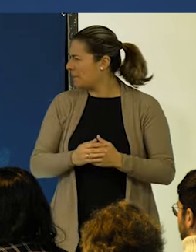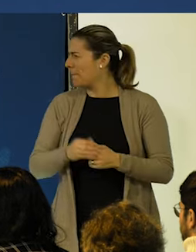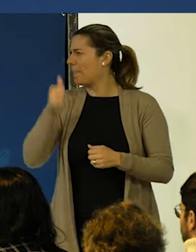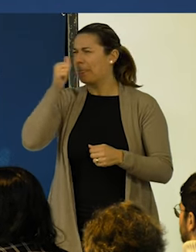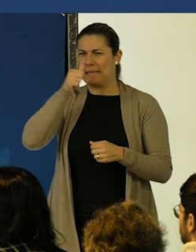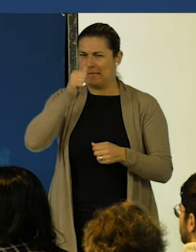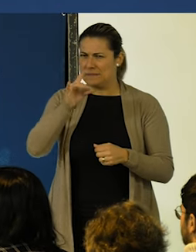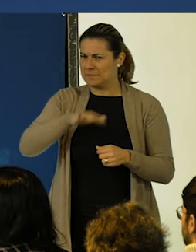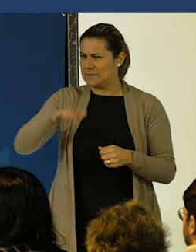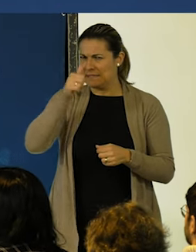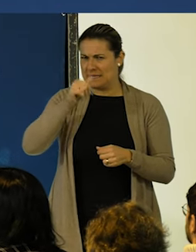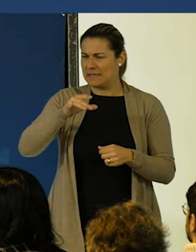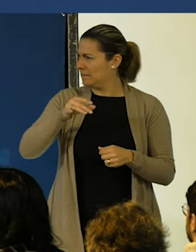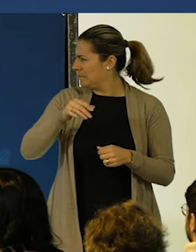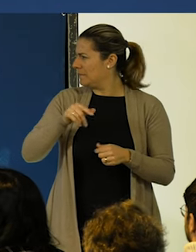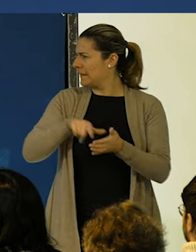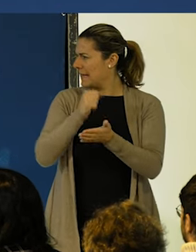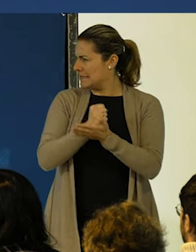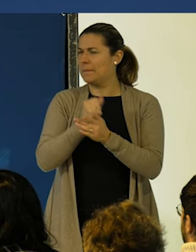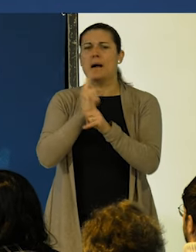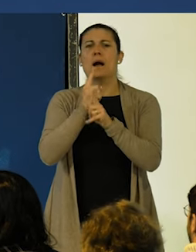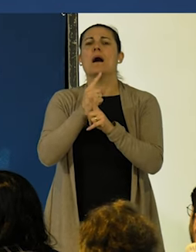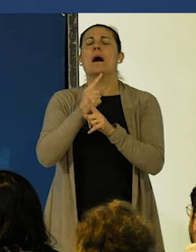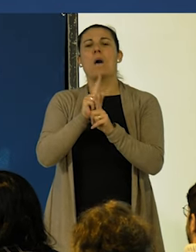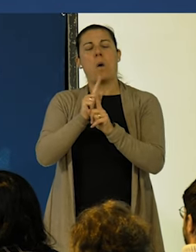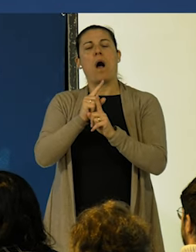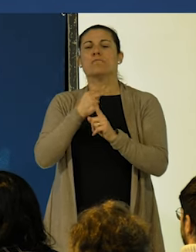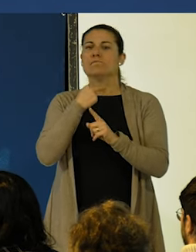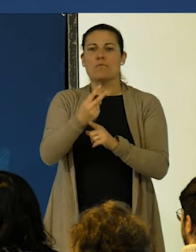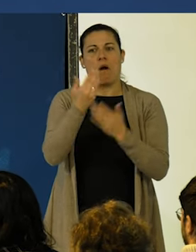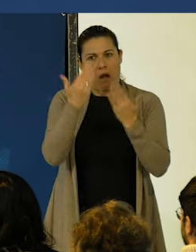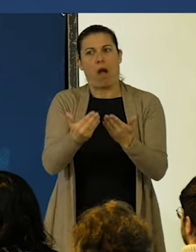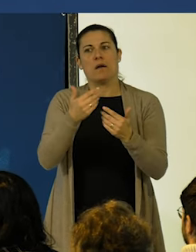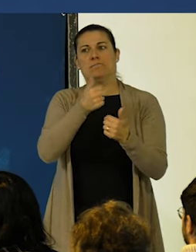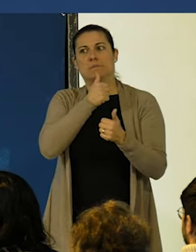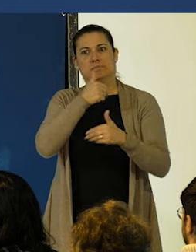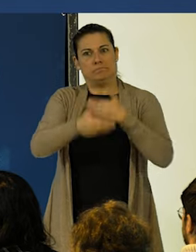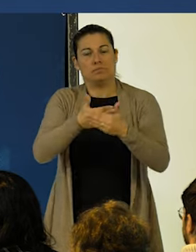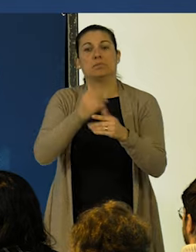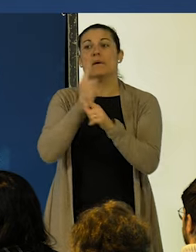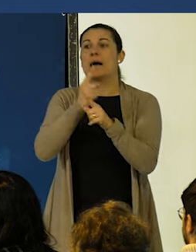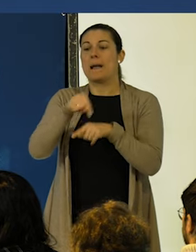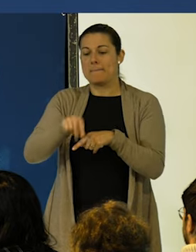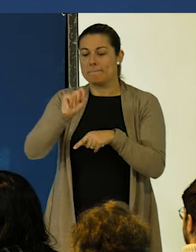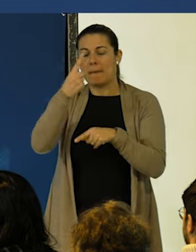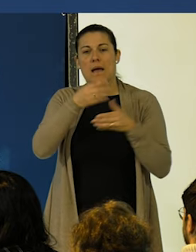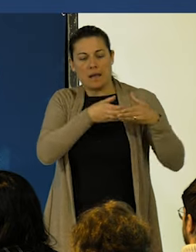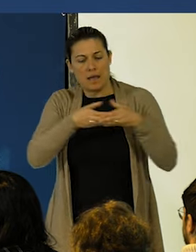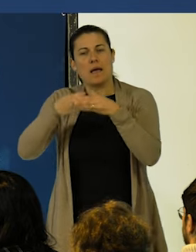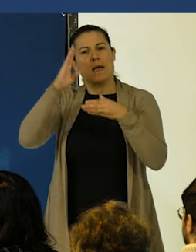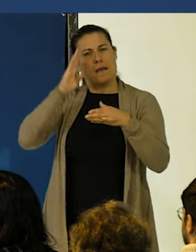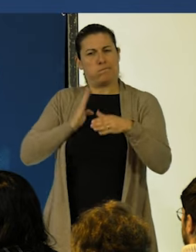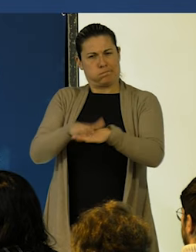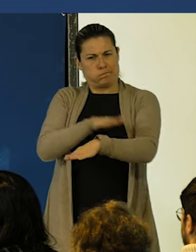Santarém teve sempre uma voz decisiva na democracia desde que aqui partiu a coluna de Salgueiro Maia e